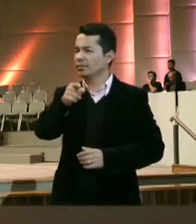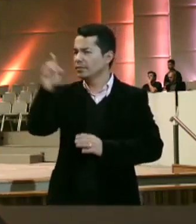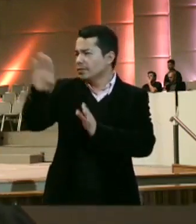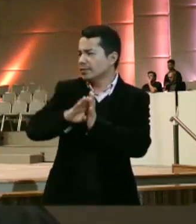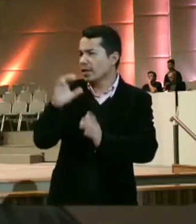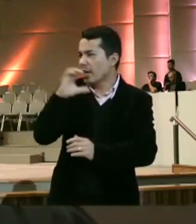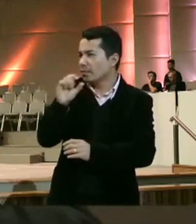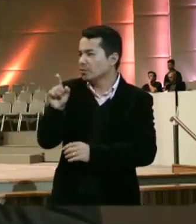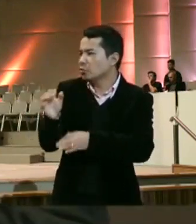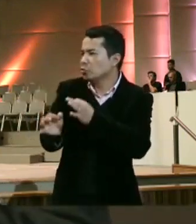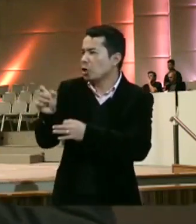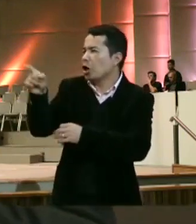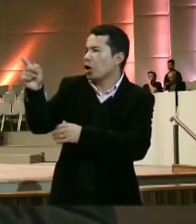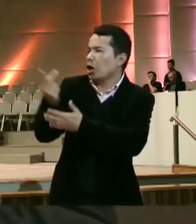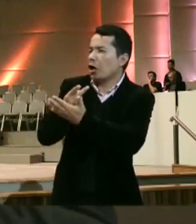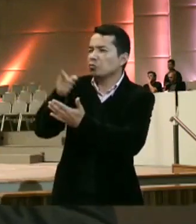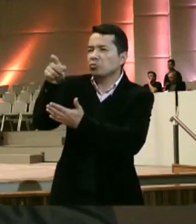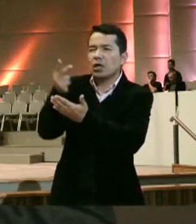pensar.